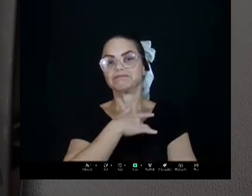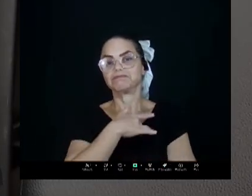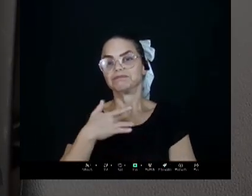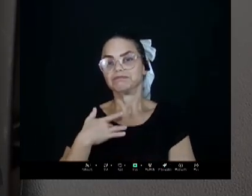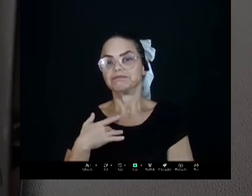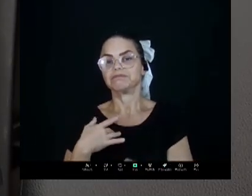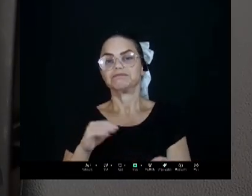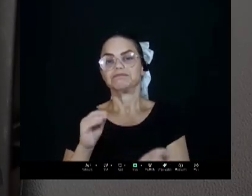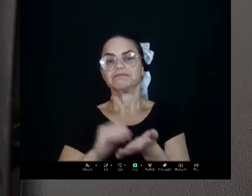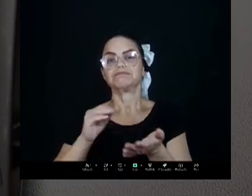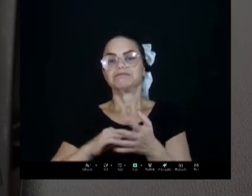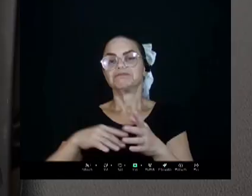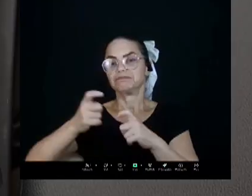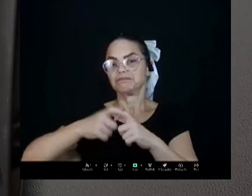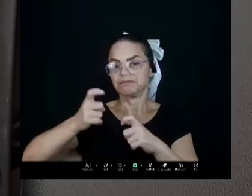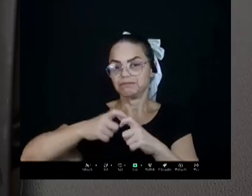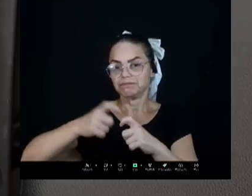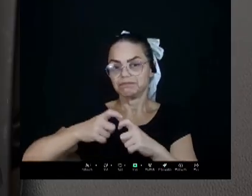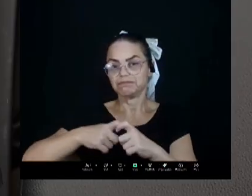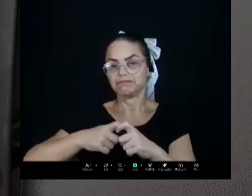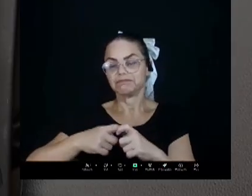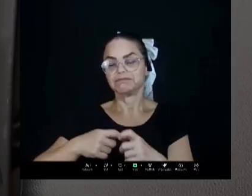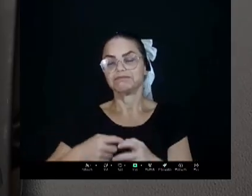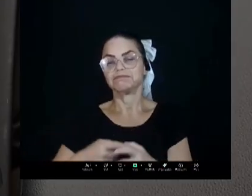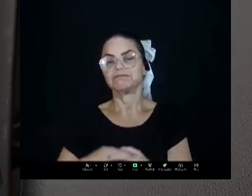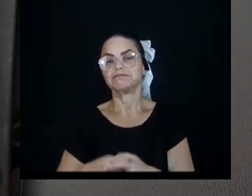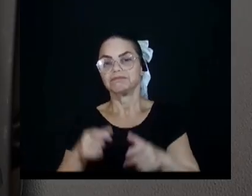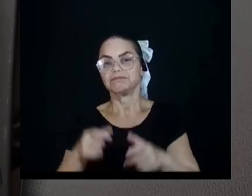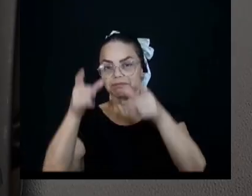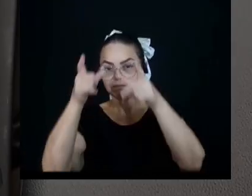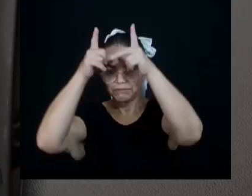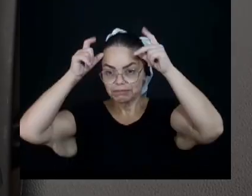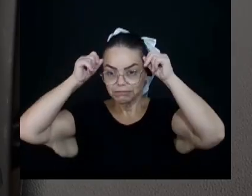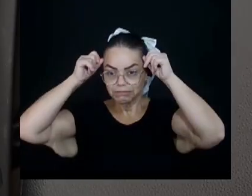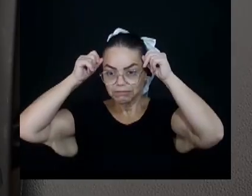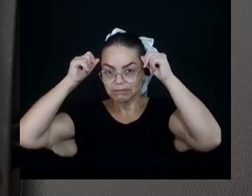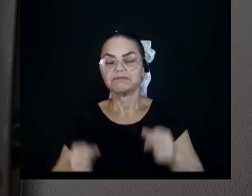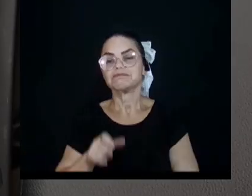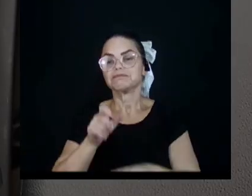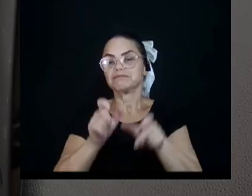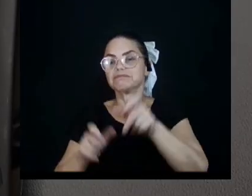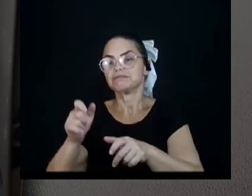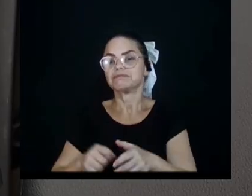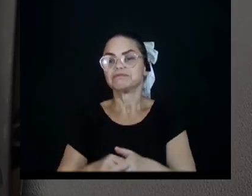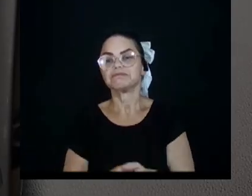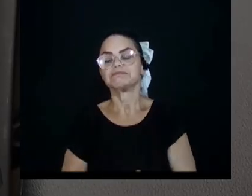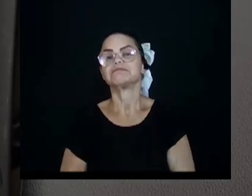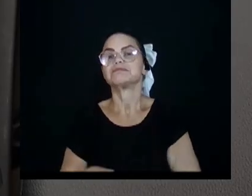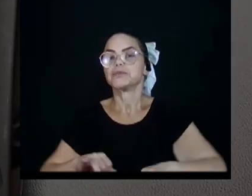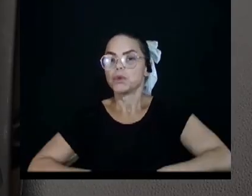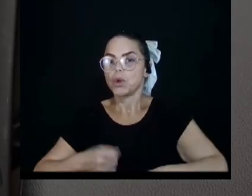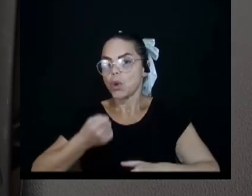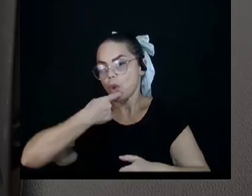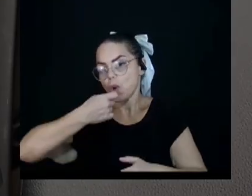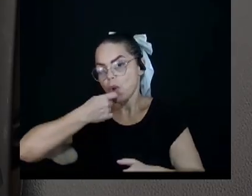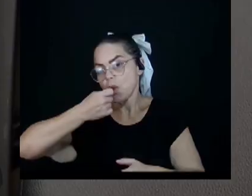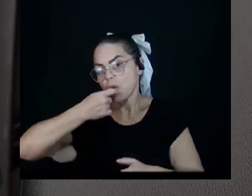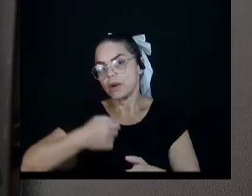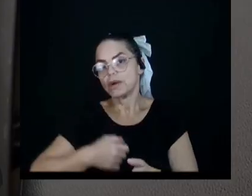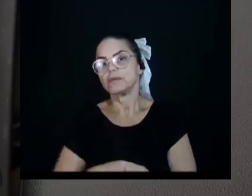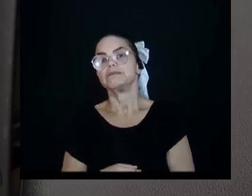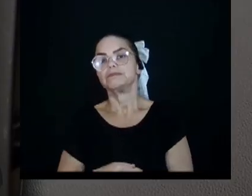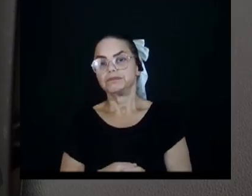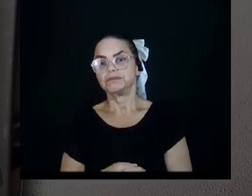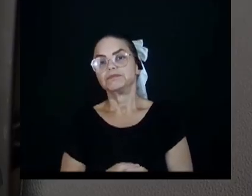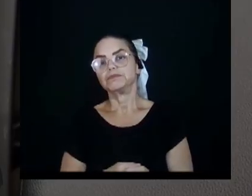faltam enfermeiros, as pessoas sofrem, medicamentos. Então a gente tem